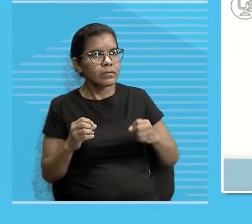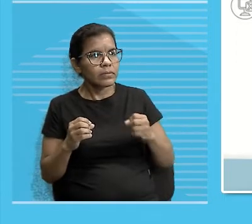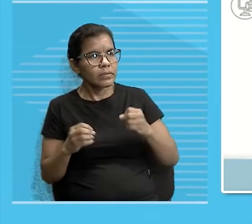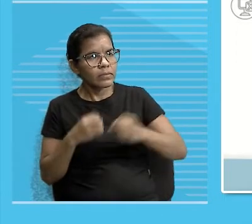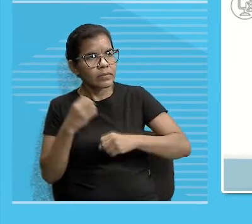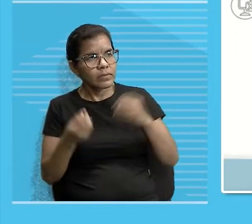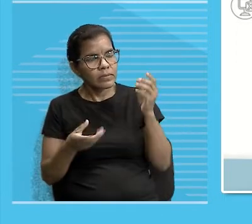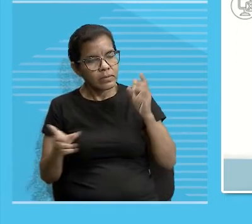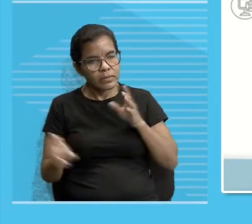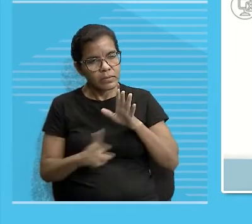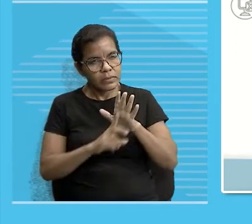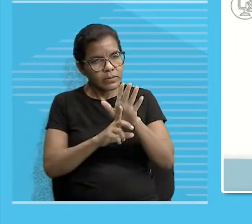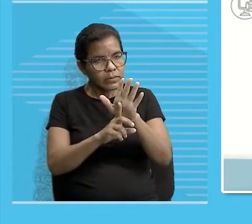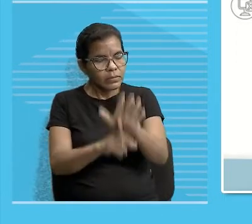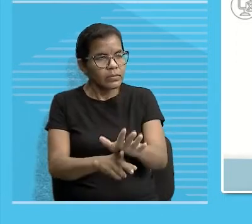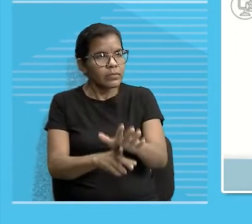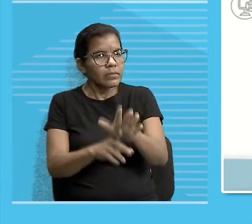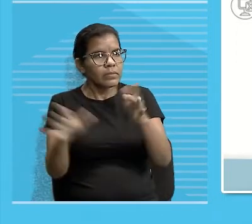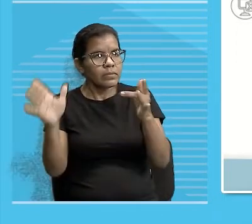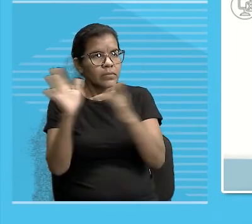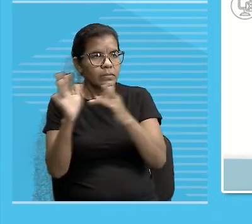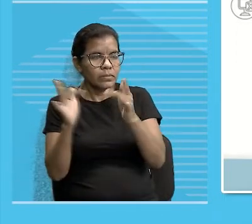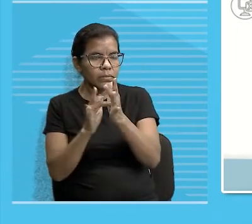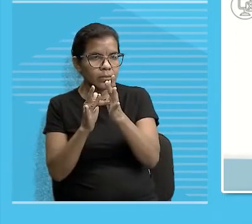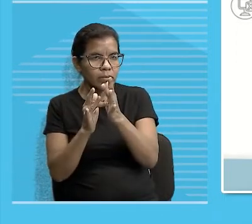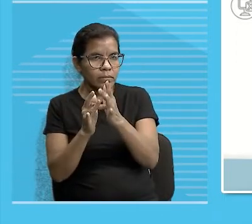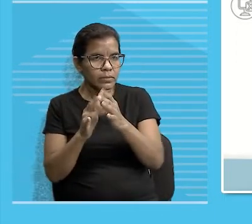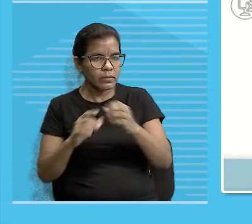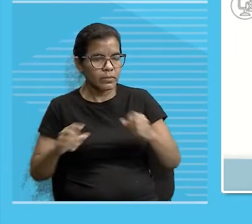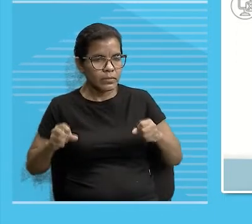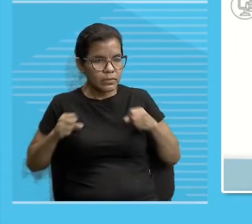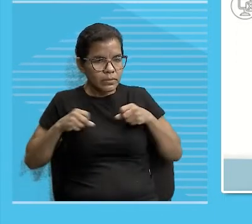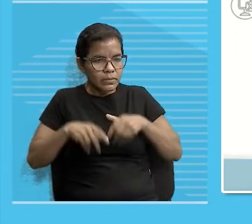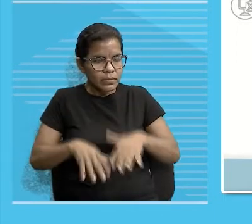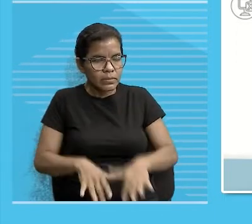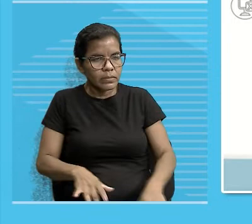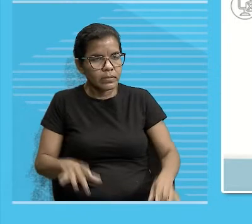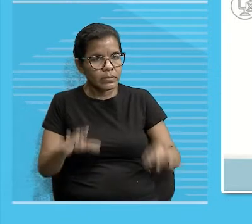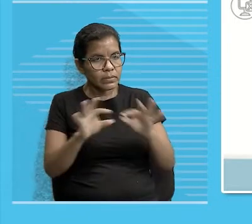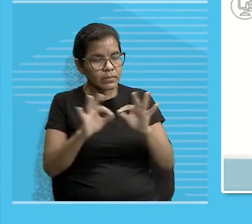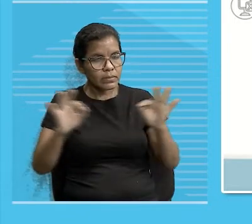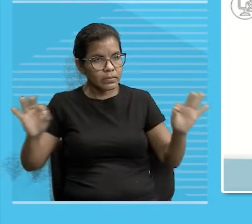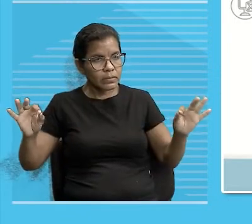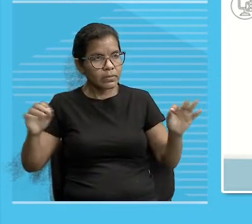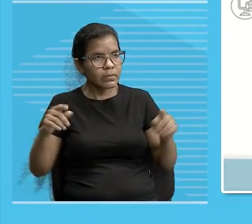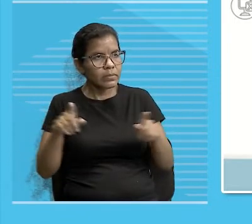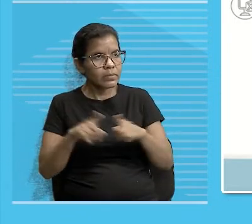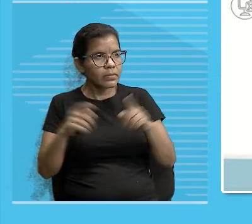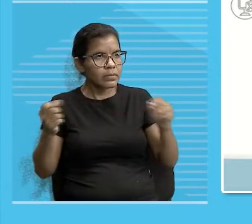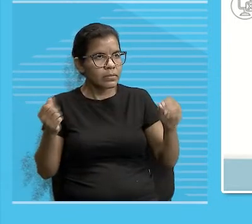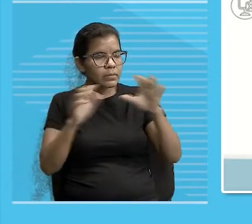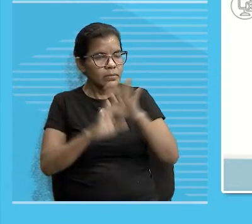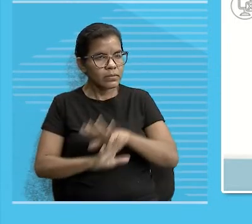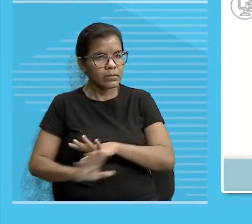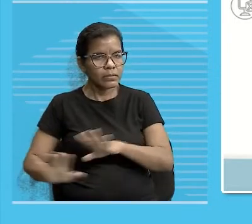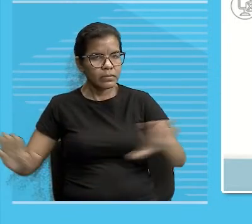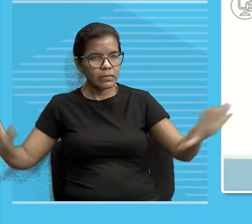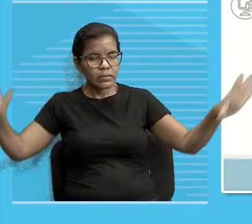ele representa Jesus de uma forma mais natural, mais simples, mas uma sombra